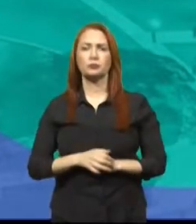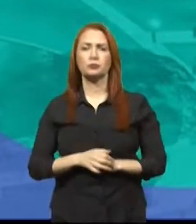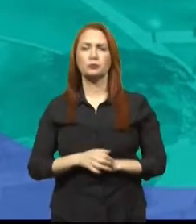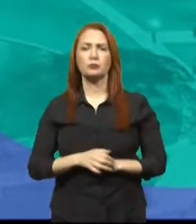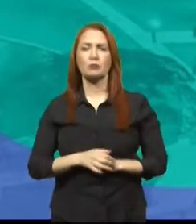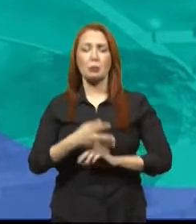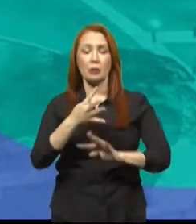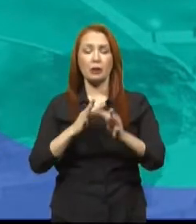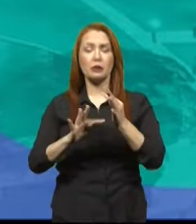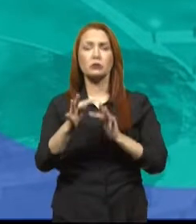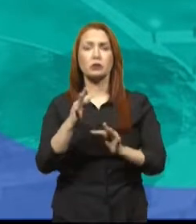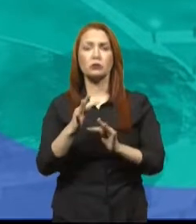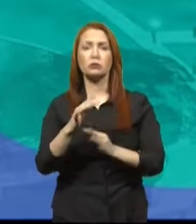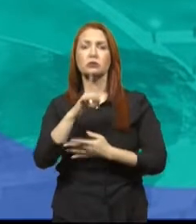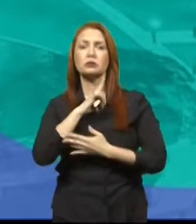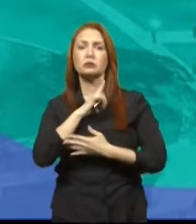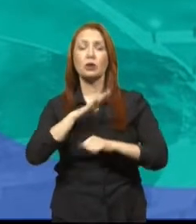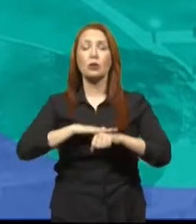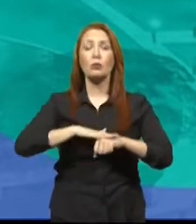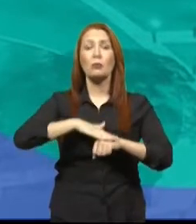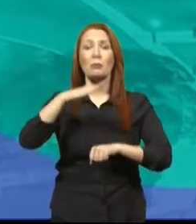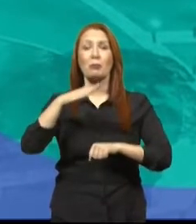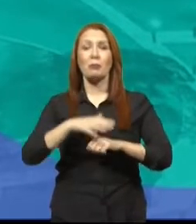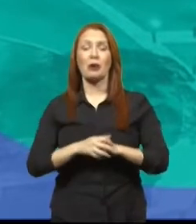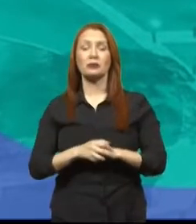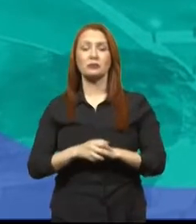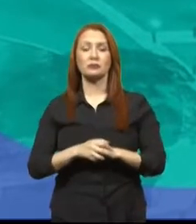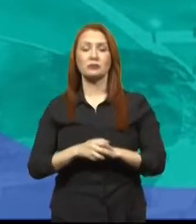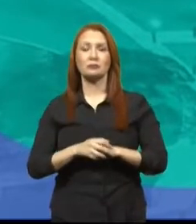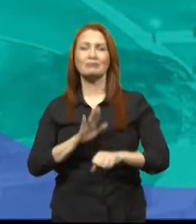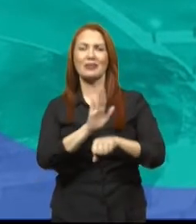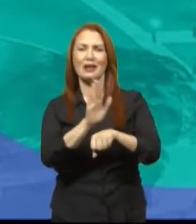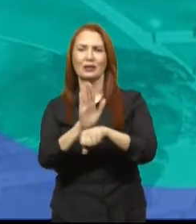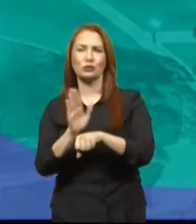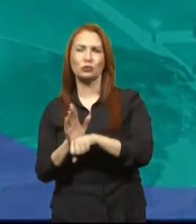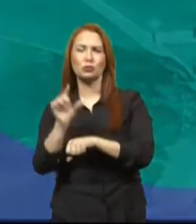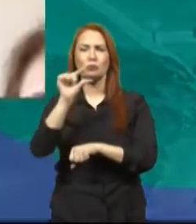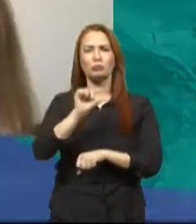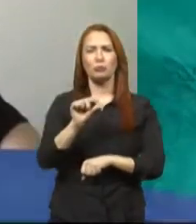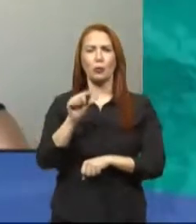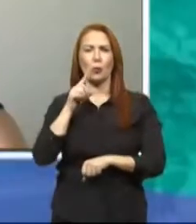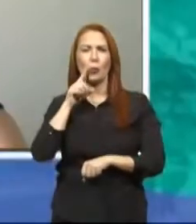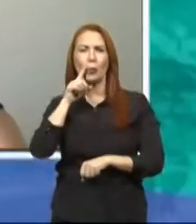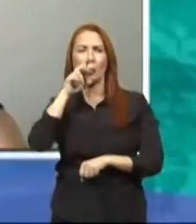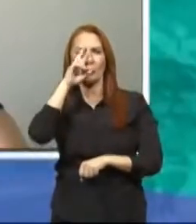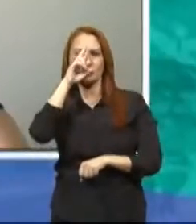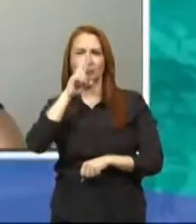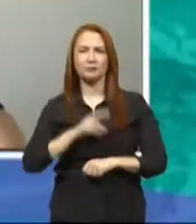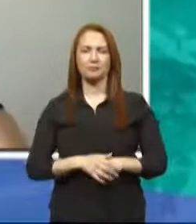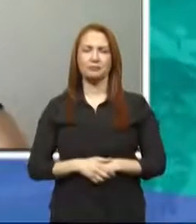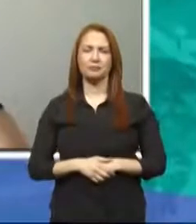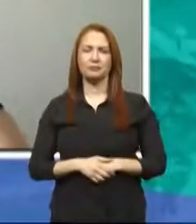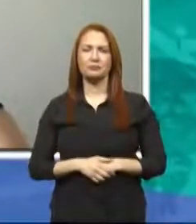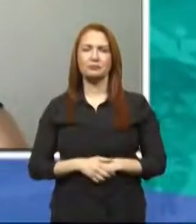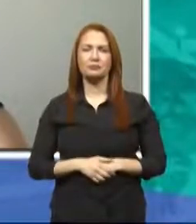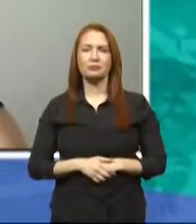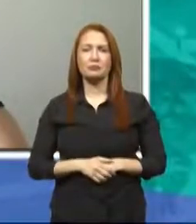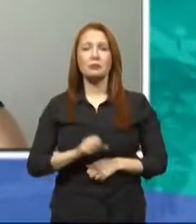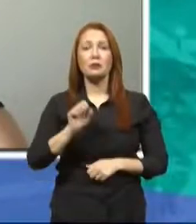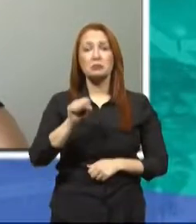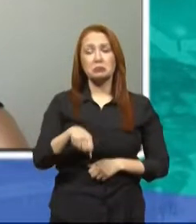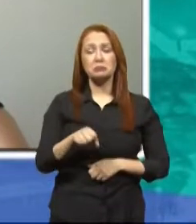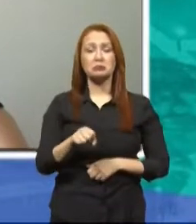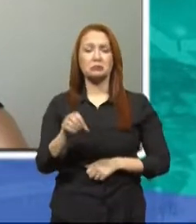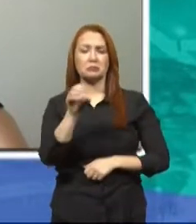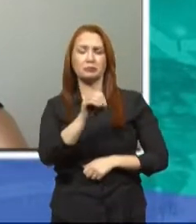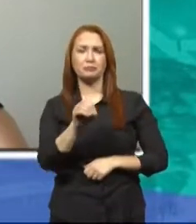as tecnologias tenham muito mais benefícios do que riscos, né? Ah, excelente. Quer dizer, nós com a